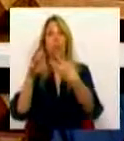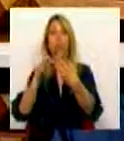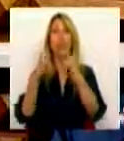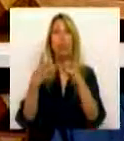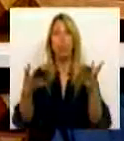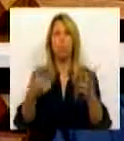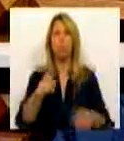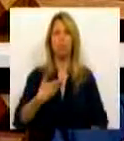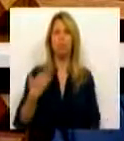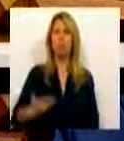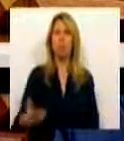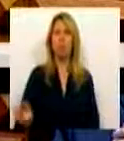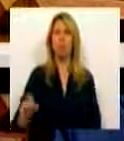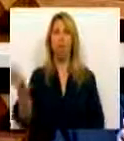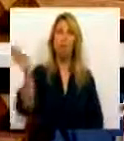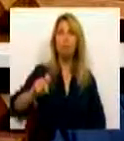nos trazer aqui este assunto,